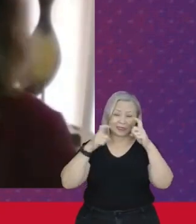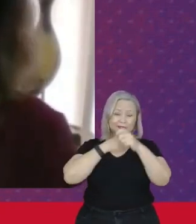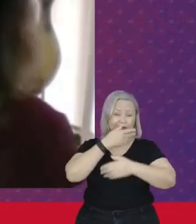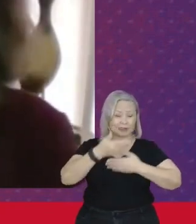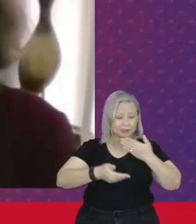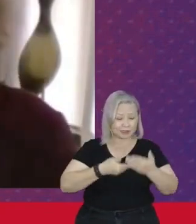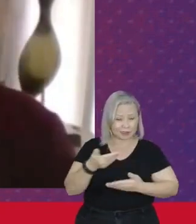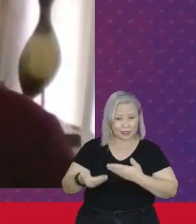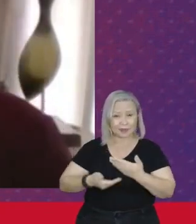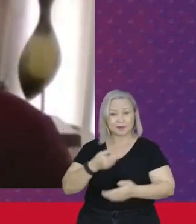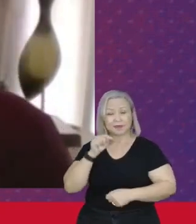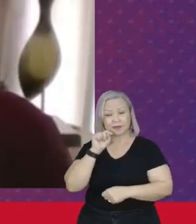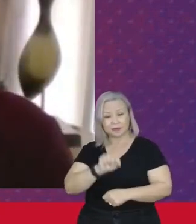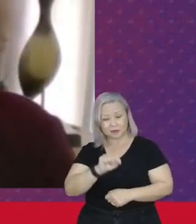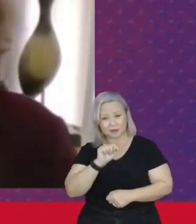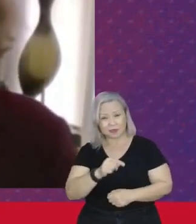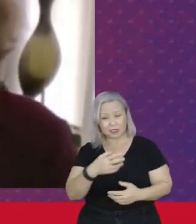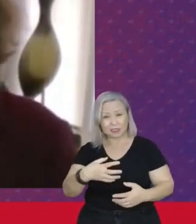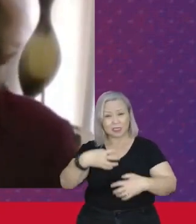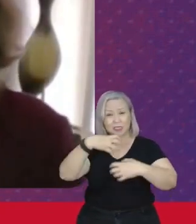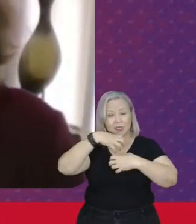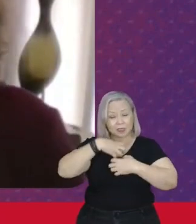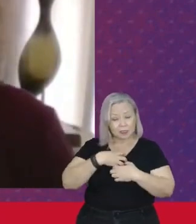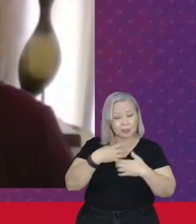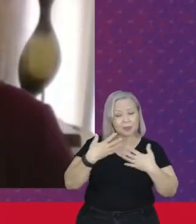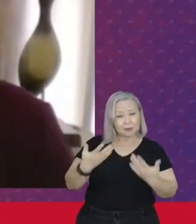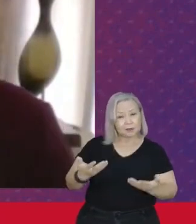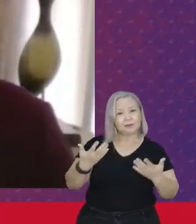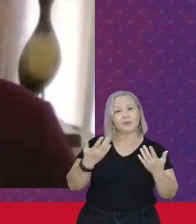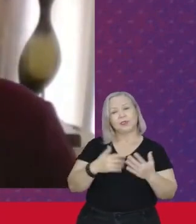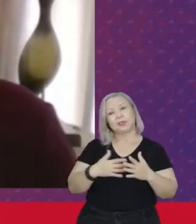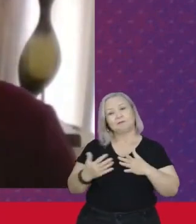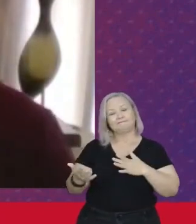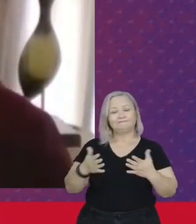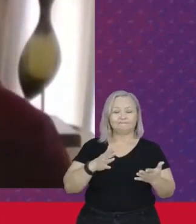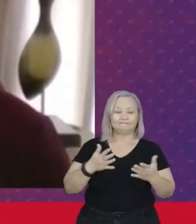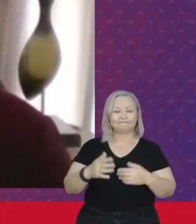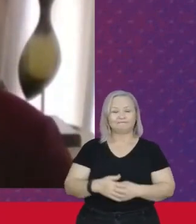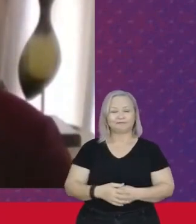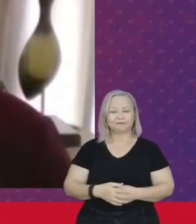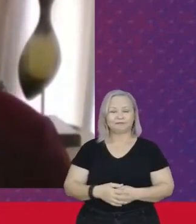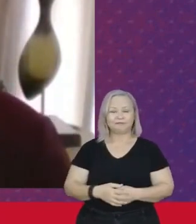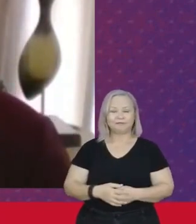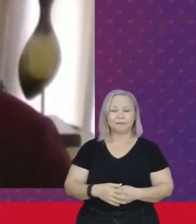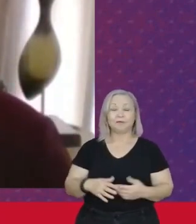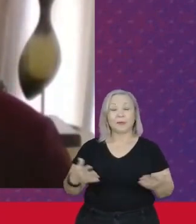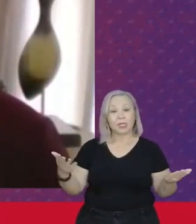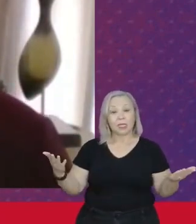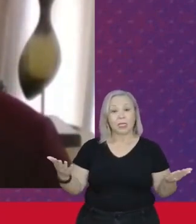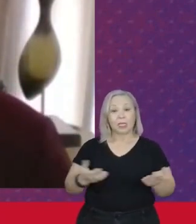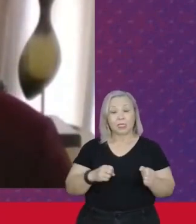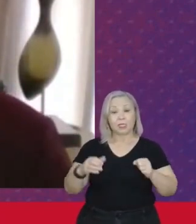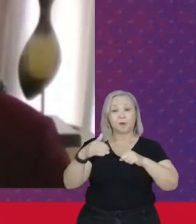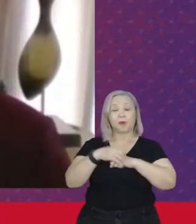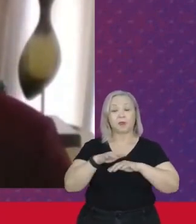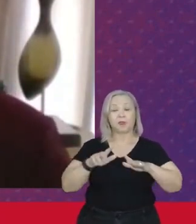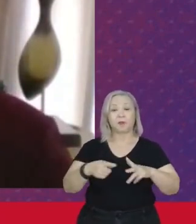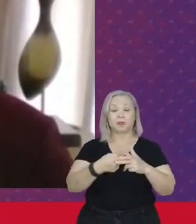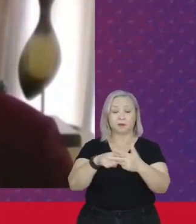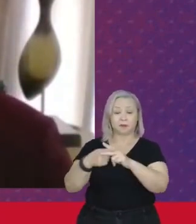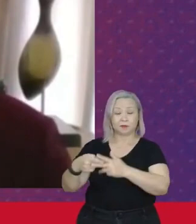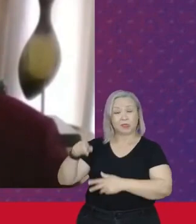ou lidávamos com isto de forma mais esporádica, né? Passou a ser um equipamento